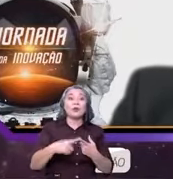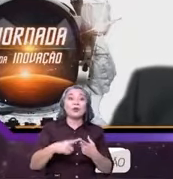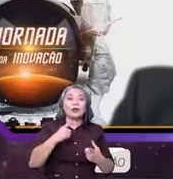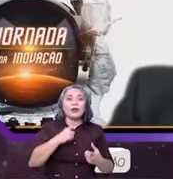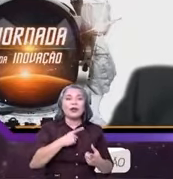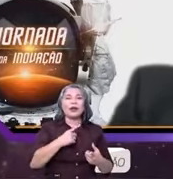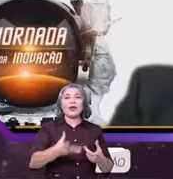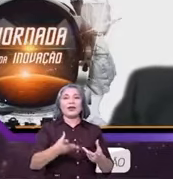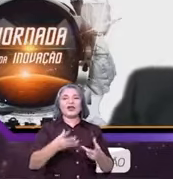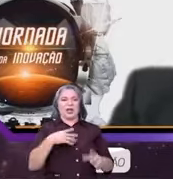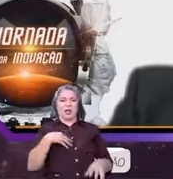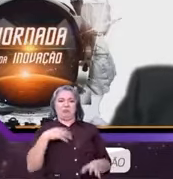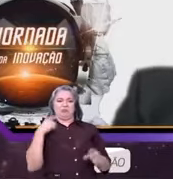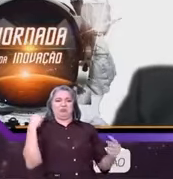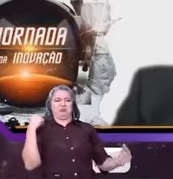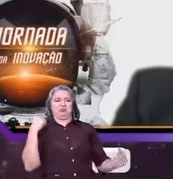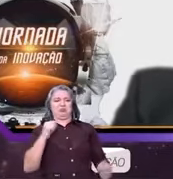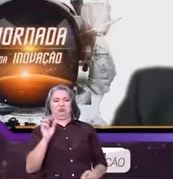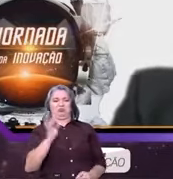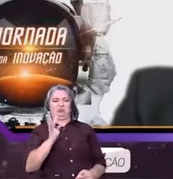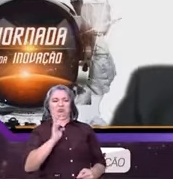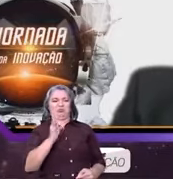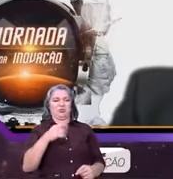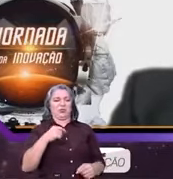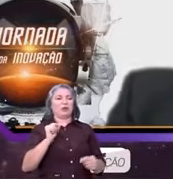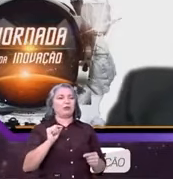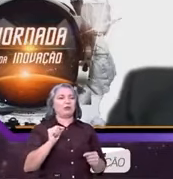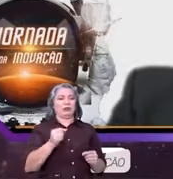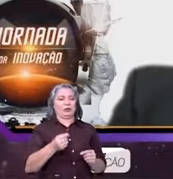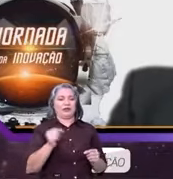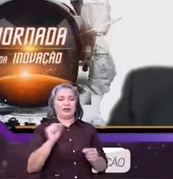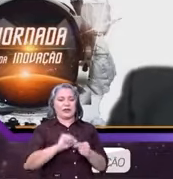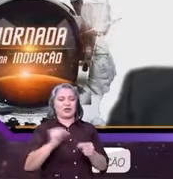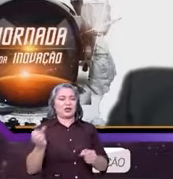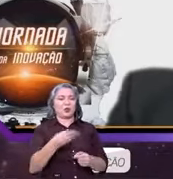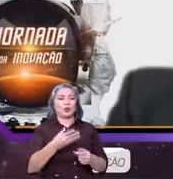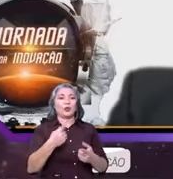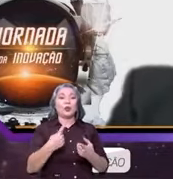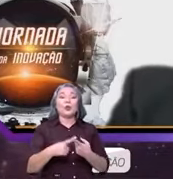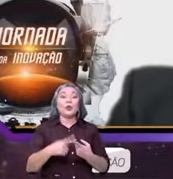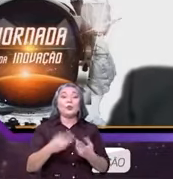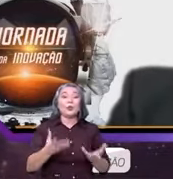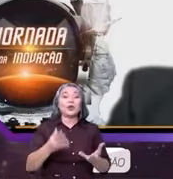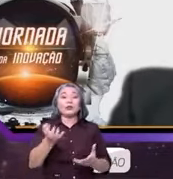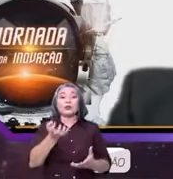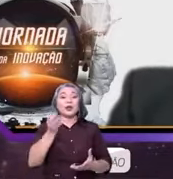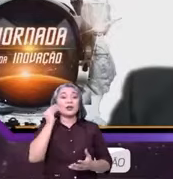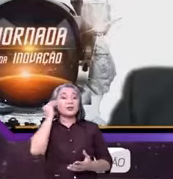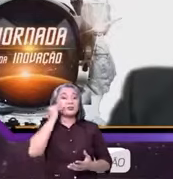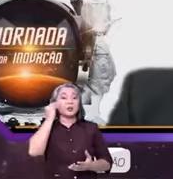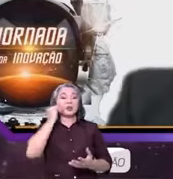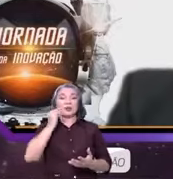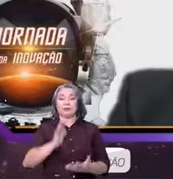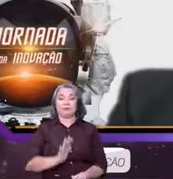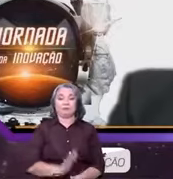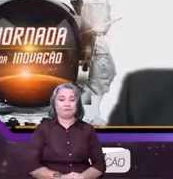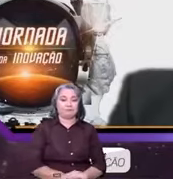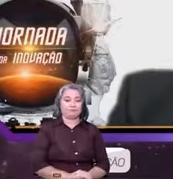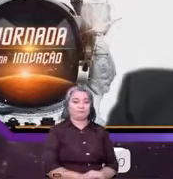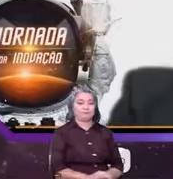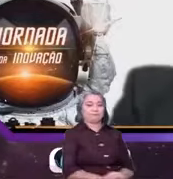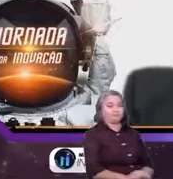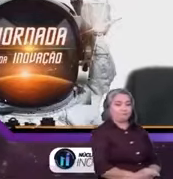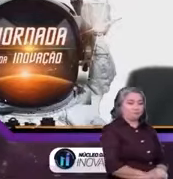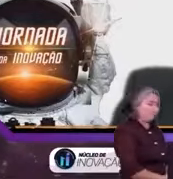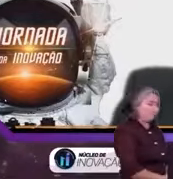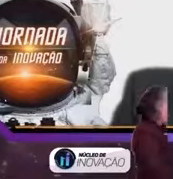à inovação. E aí é onde se entra aqueles hacks de cultura. Por quê? Porque eu começo a experimentar. Clientes que têm